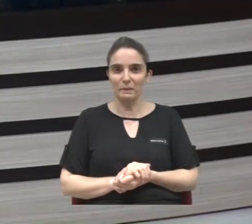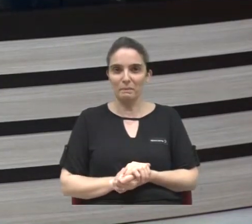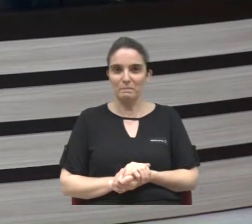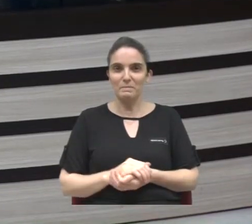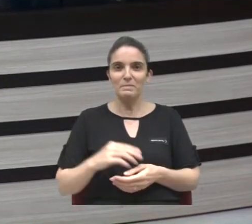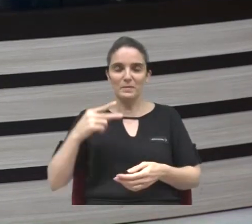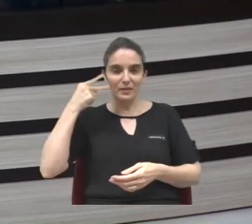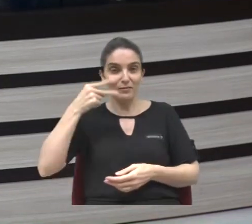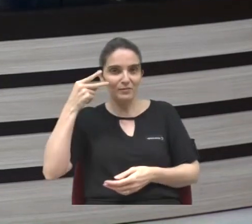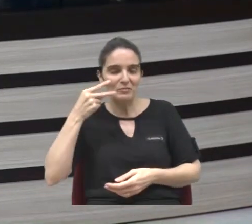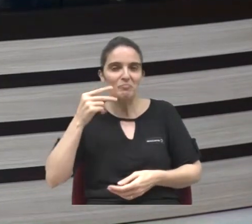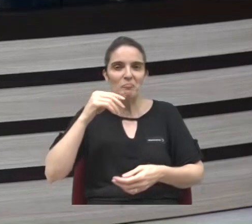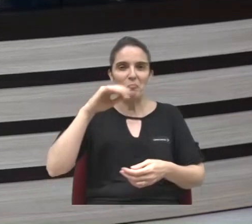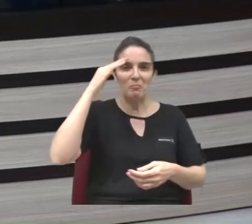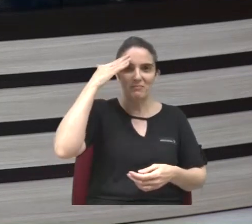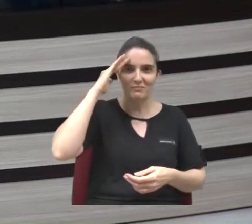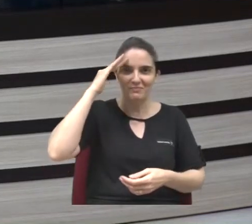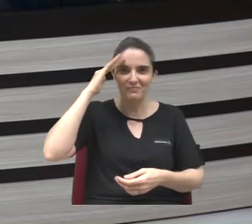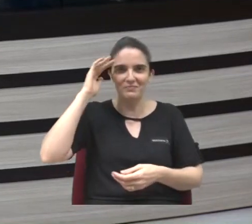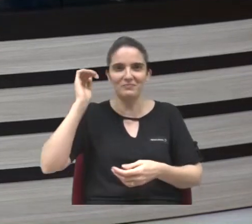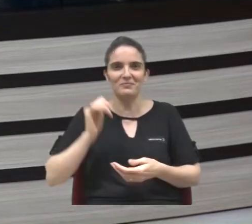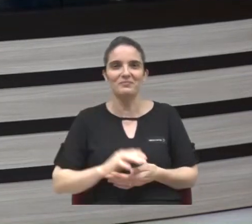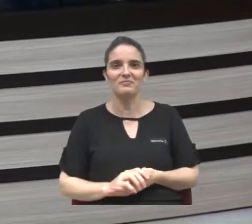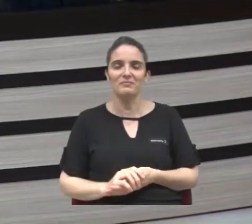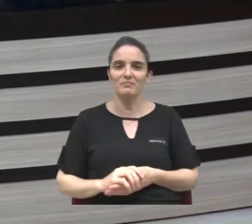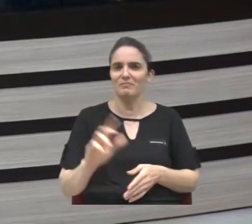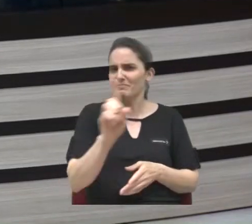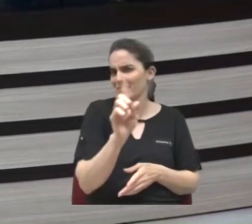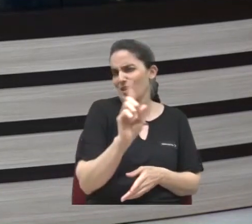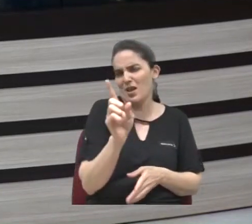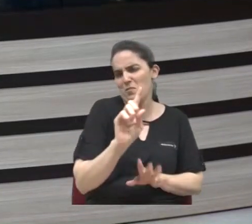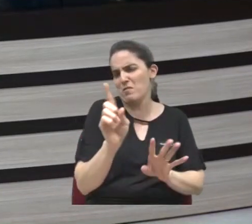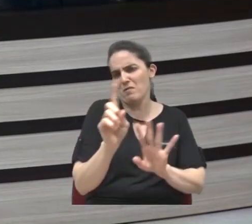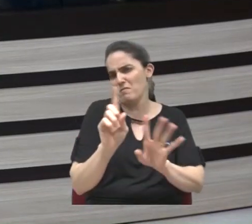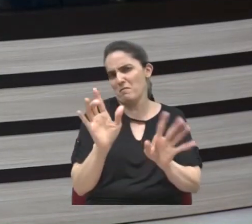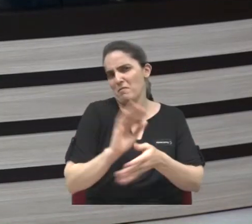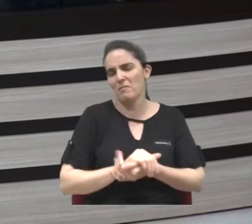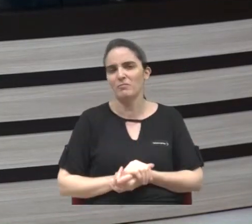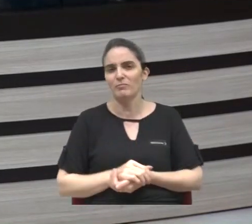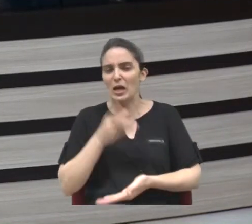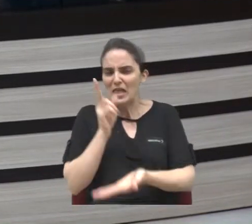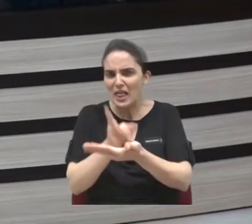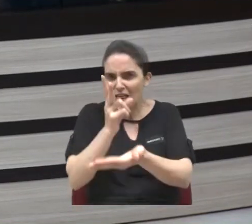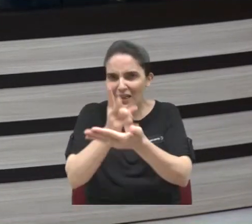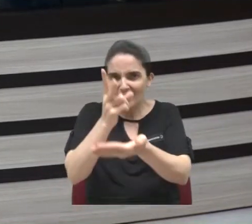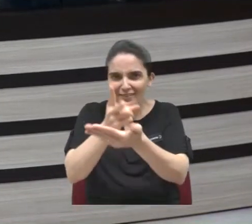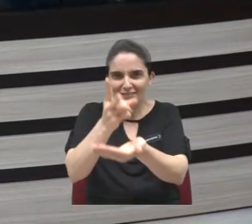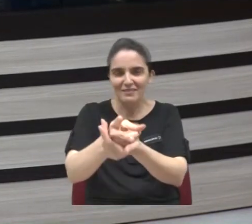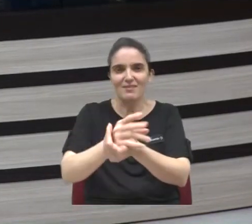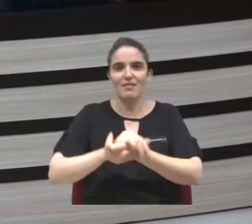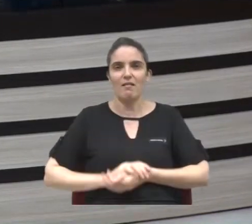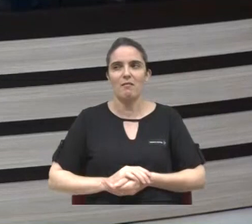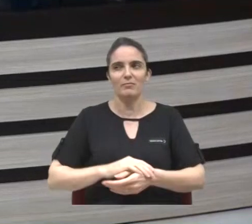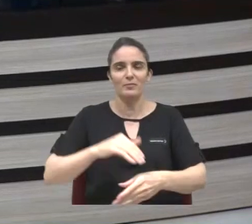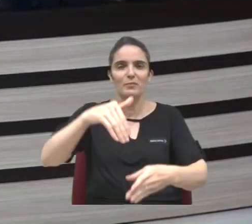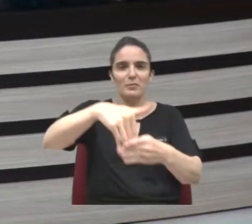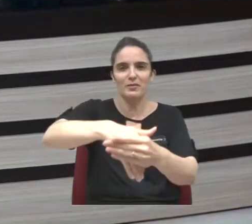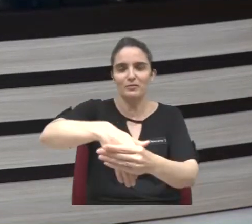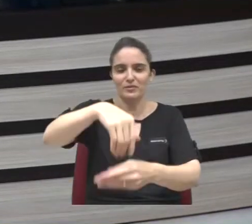falam, não, o vereador tem... Não. Toda vez, quando tem eleição, nós somos procurados